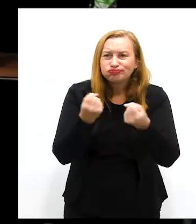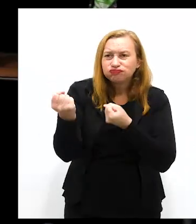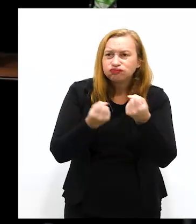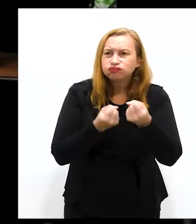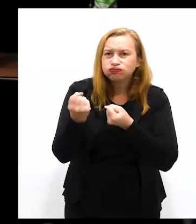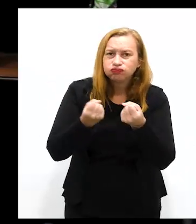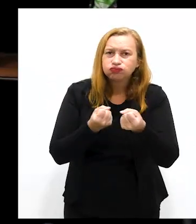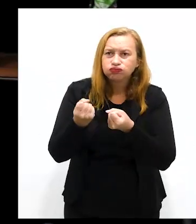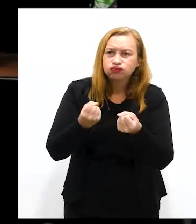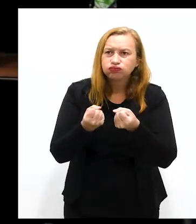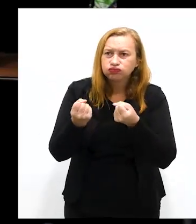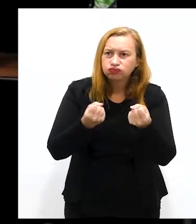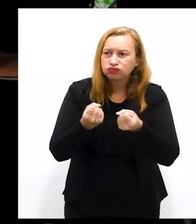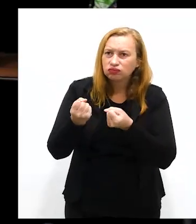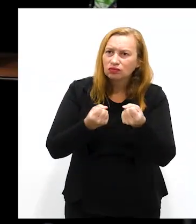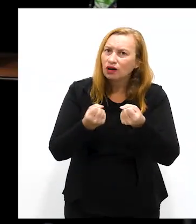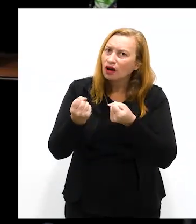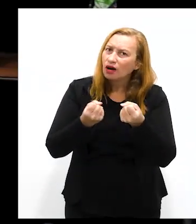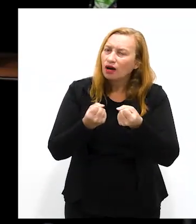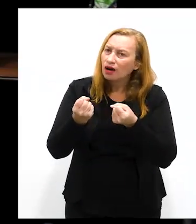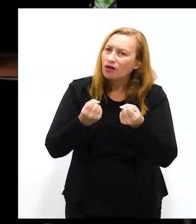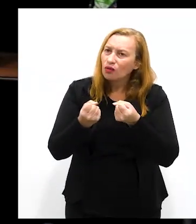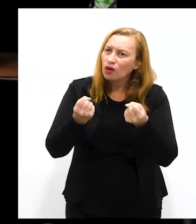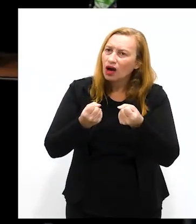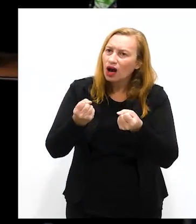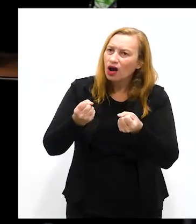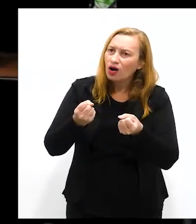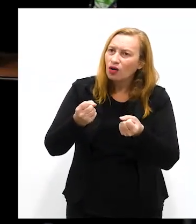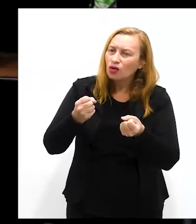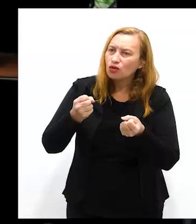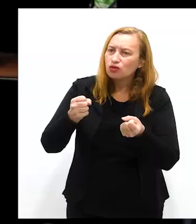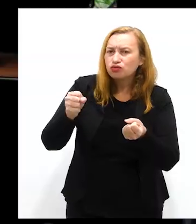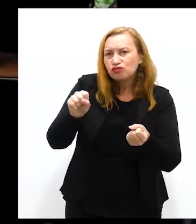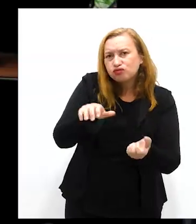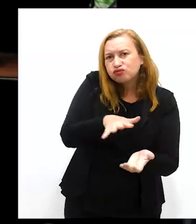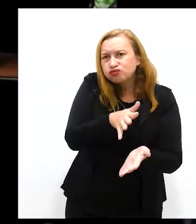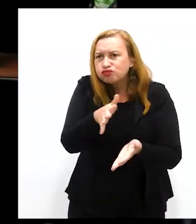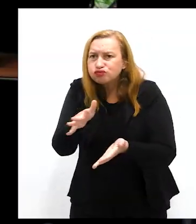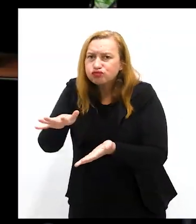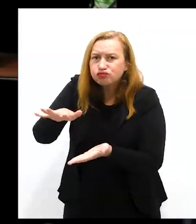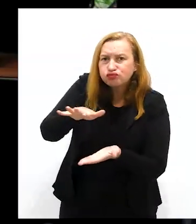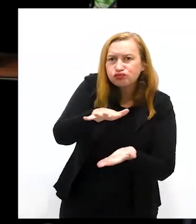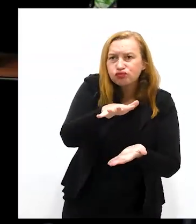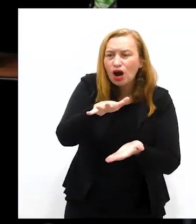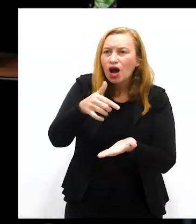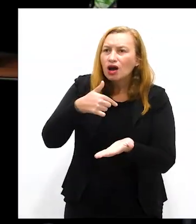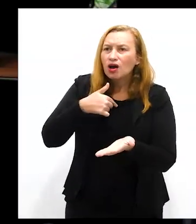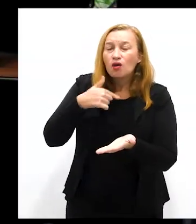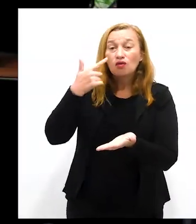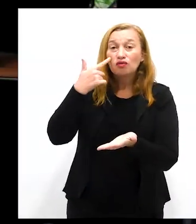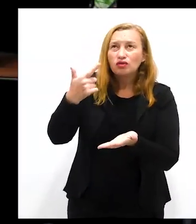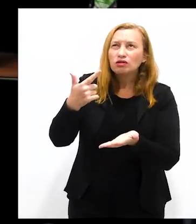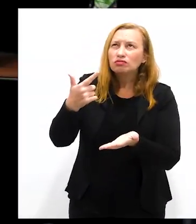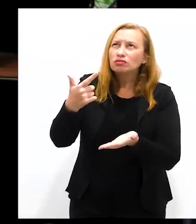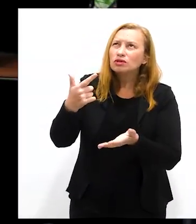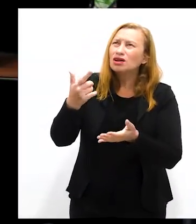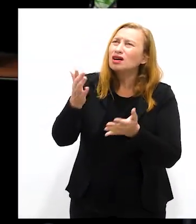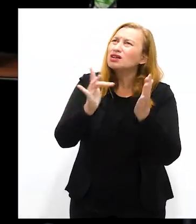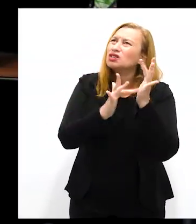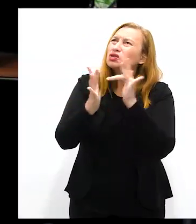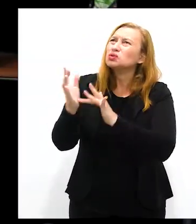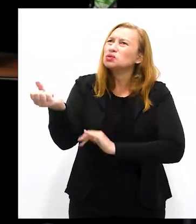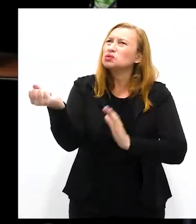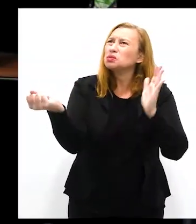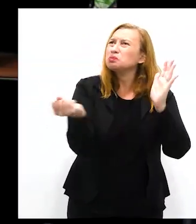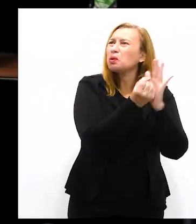carro, ele flutuava, uma propaganda, a venda de um carro. E eu falei assim, eu vou fazer um negócio desse. Eu tenho uma cena na Paixão de